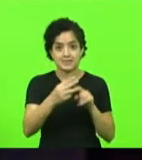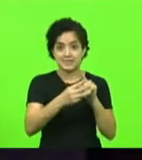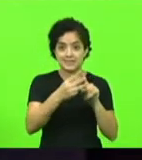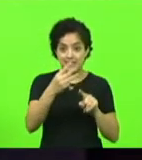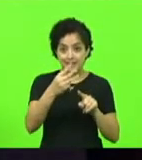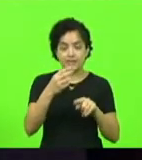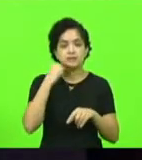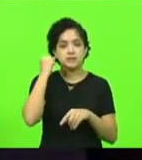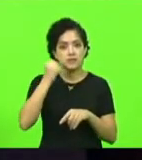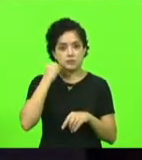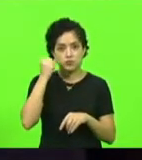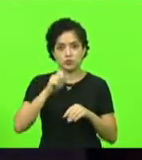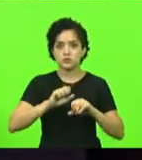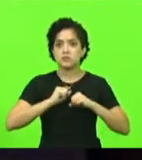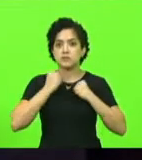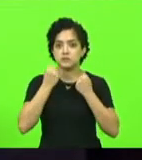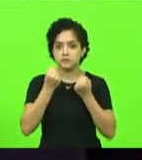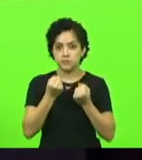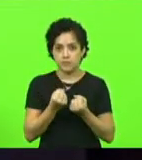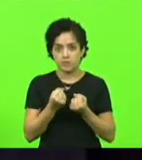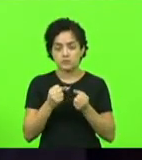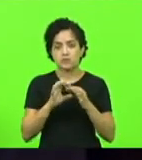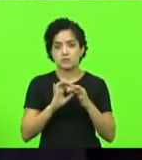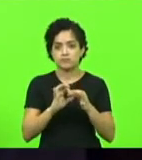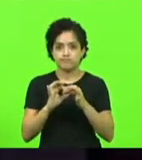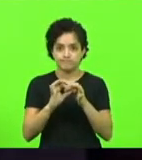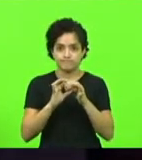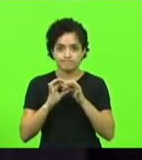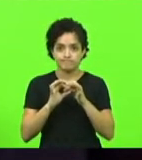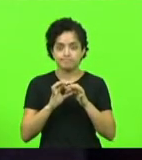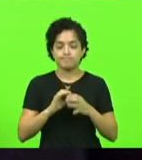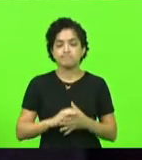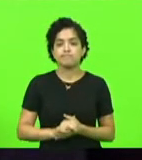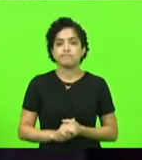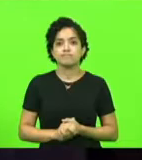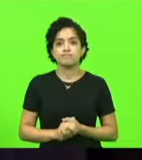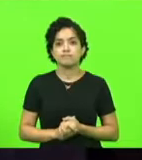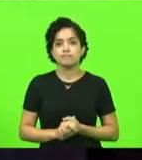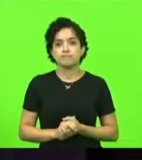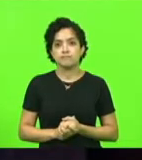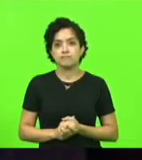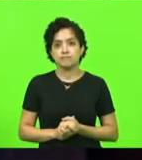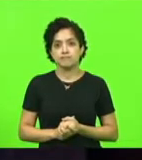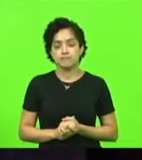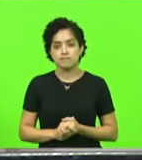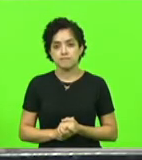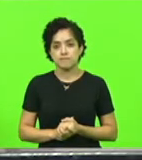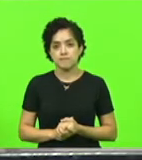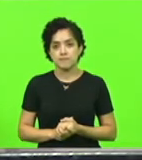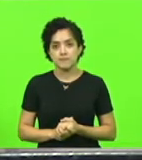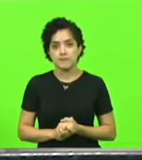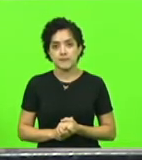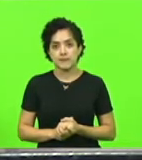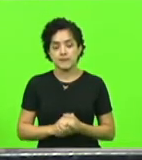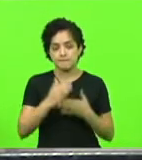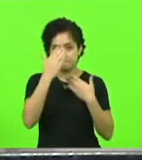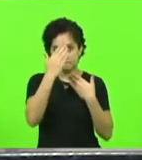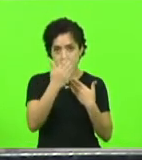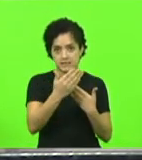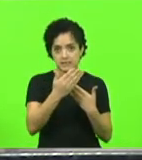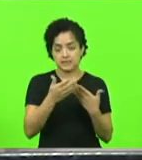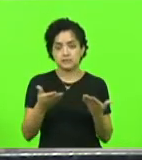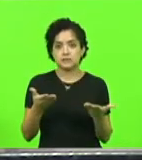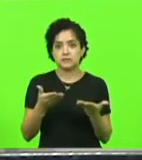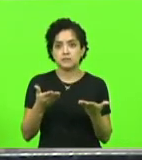para que faça algo pela nossa BR-470. Obrigado, deputado. Obrigado, deputado Gerry,